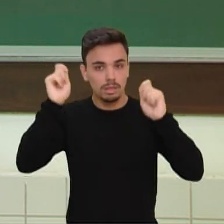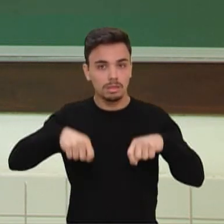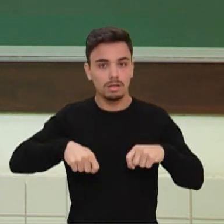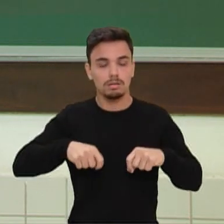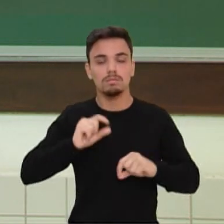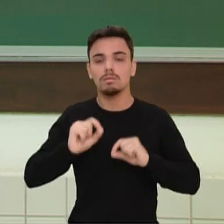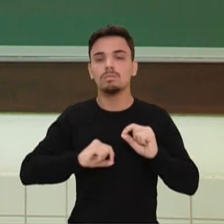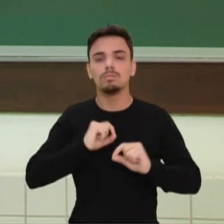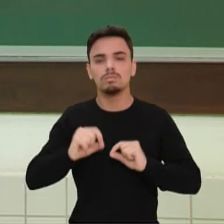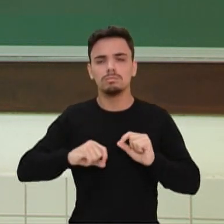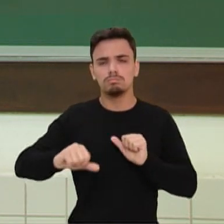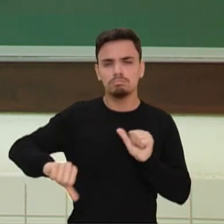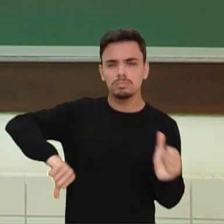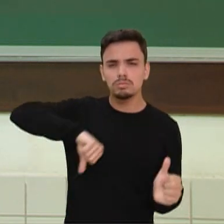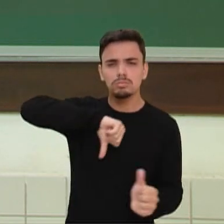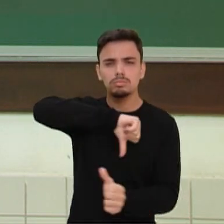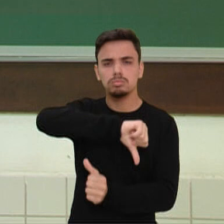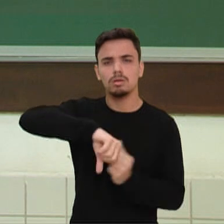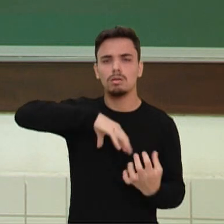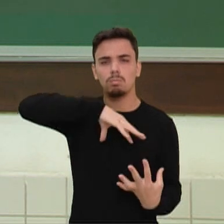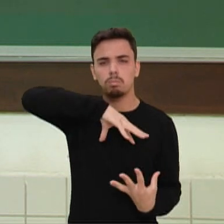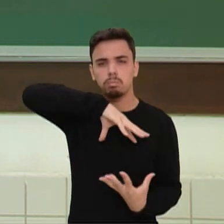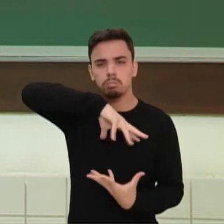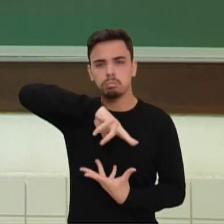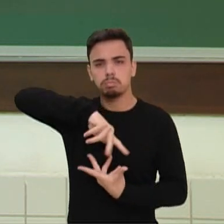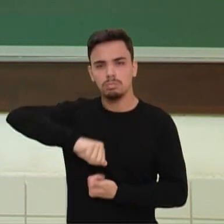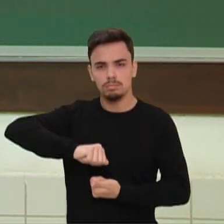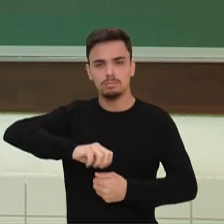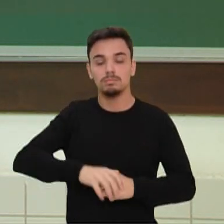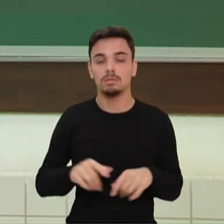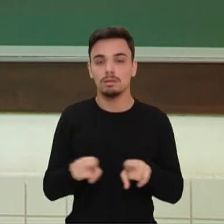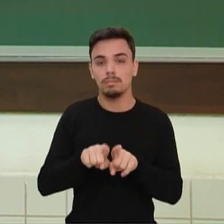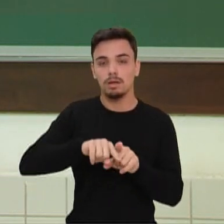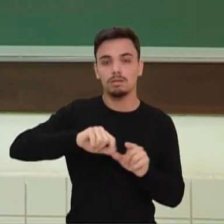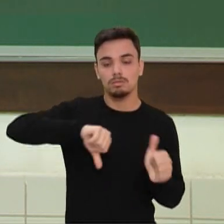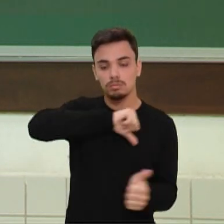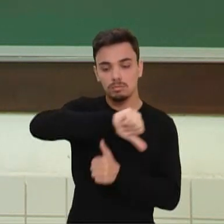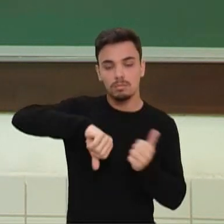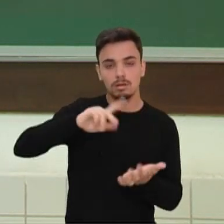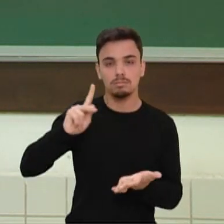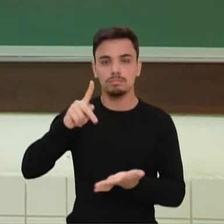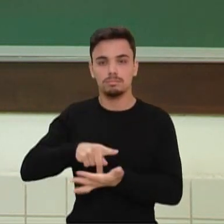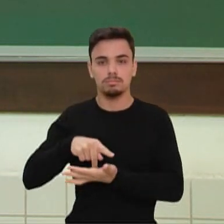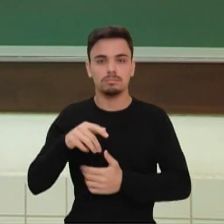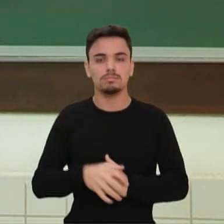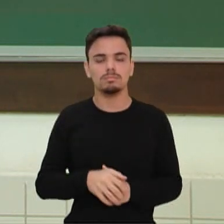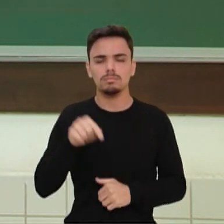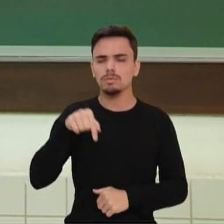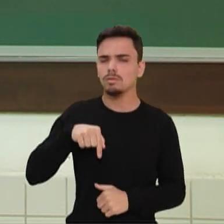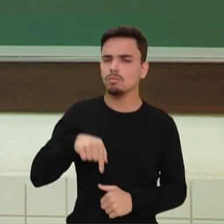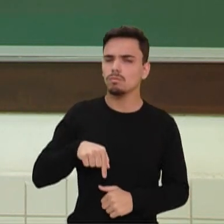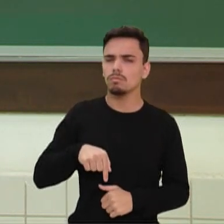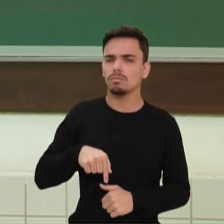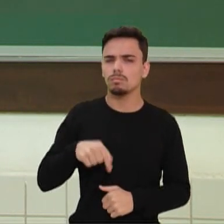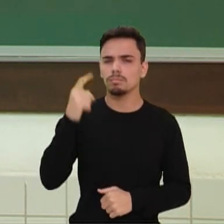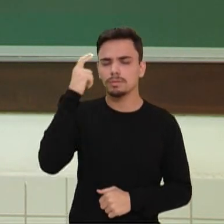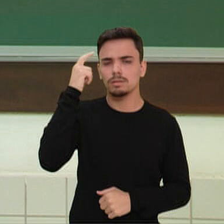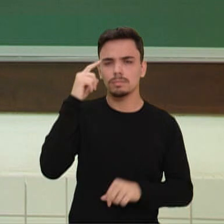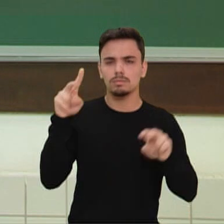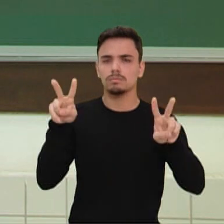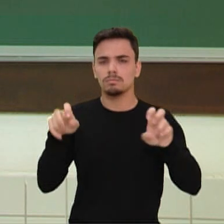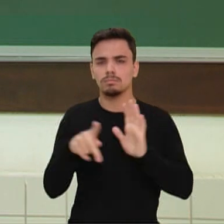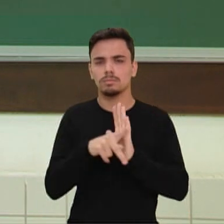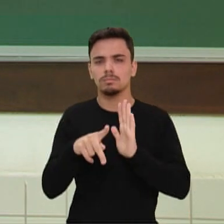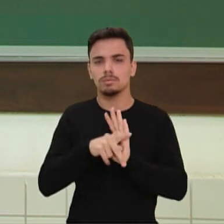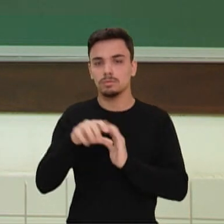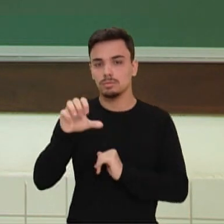poderíamos transformar o mundo, transformar a realidade. Então, no fundo desse pensamento do socrático, havia